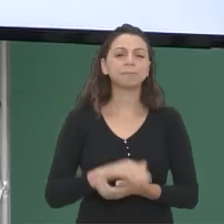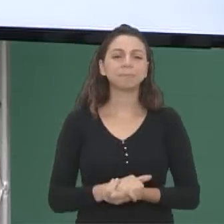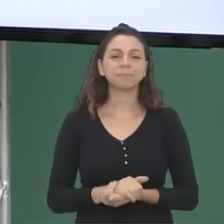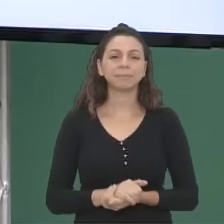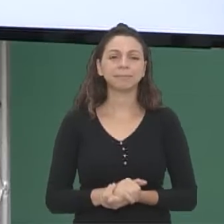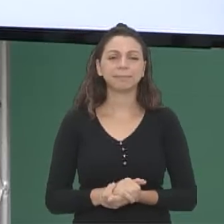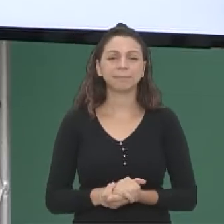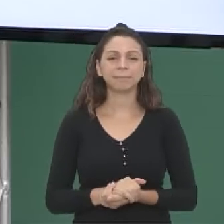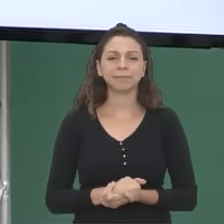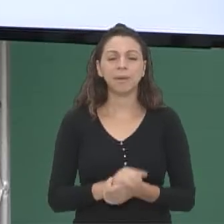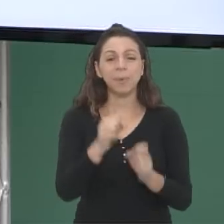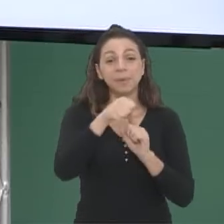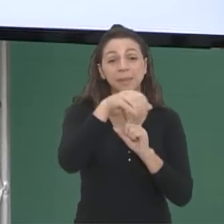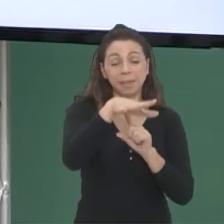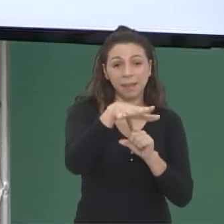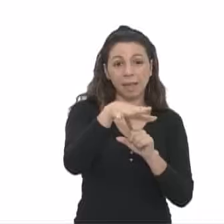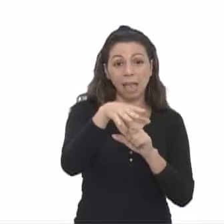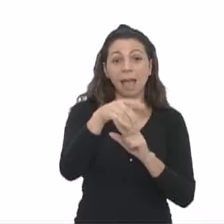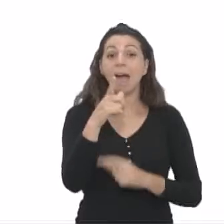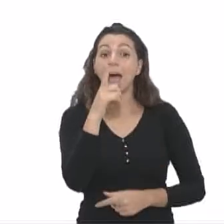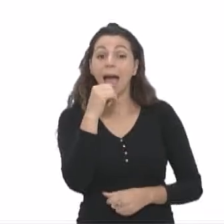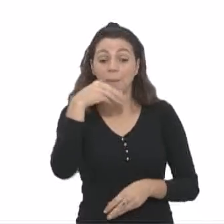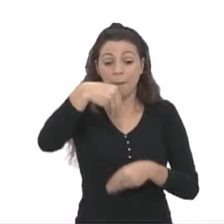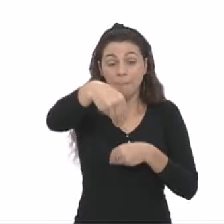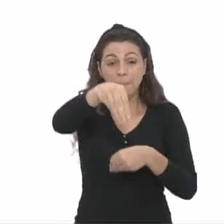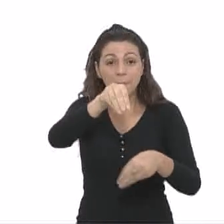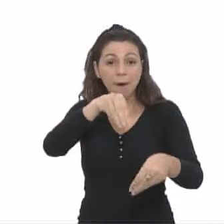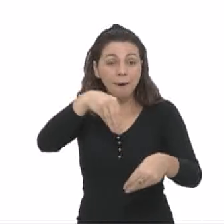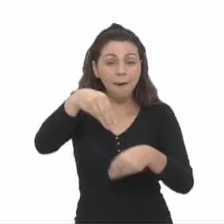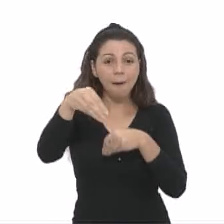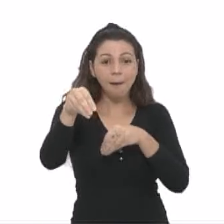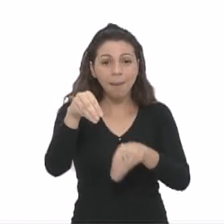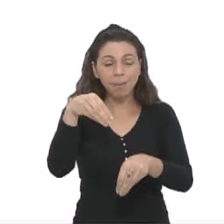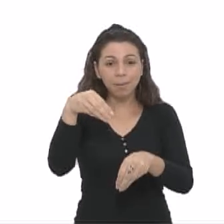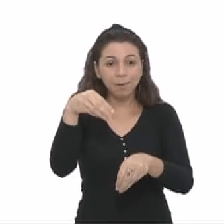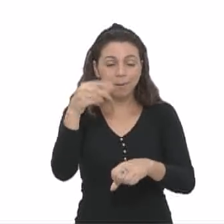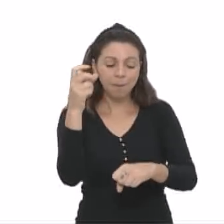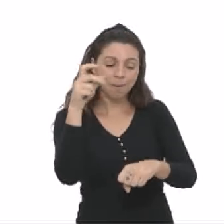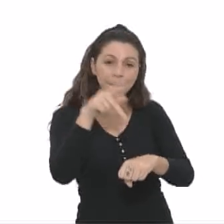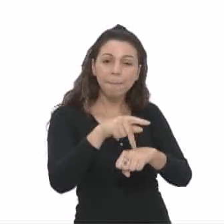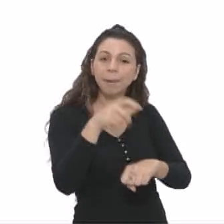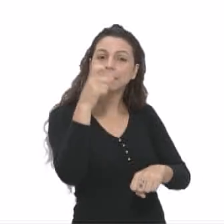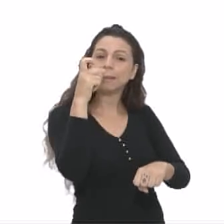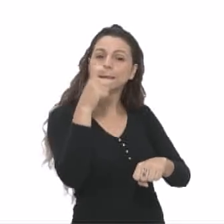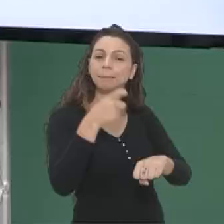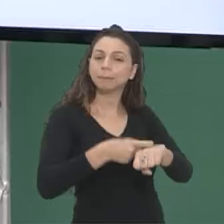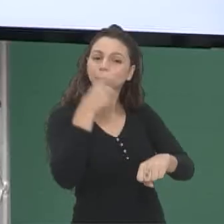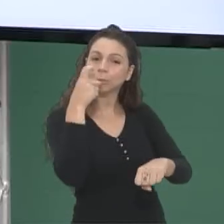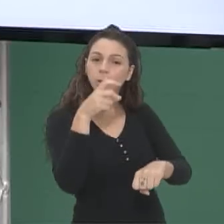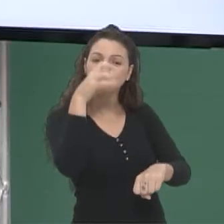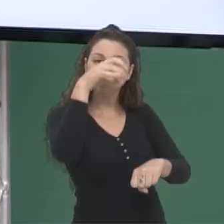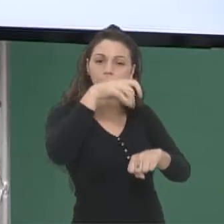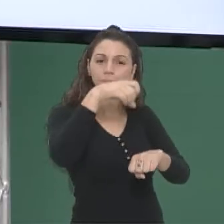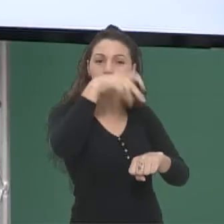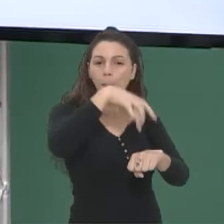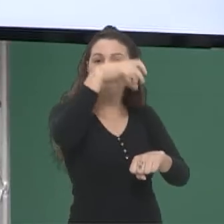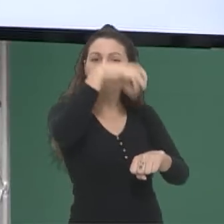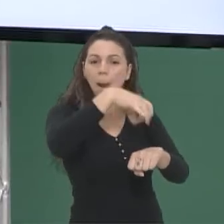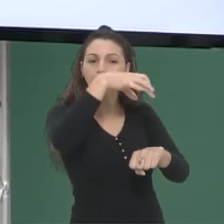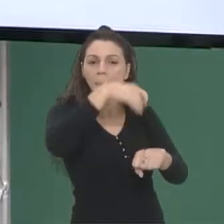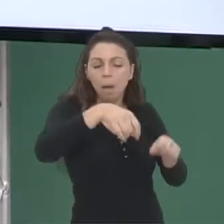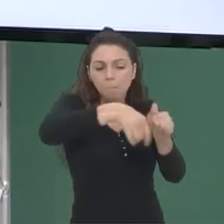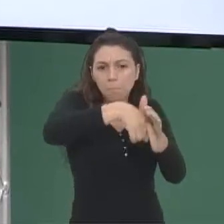ditado popular é: água mole em pedra dura, tanto bate até que fura, acertou. Você já ouviu falar desse ditado? O